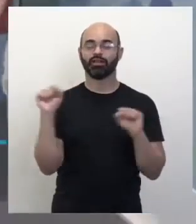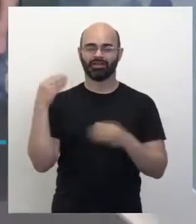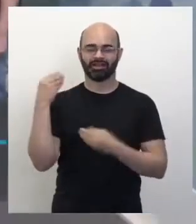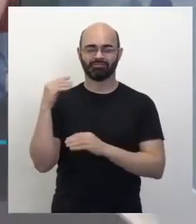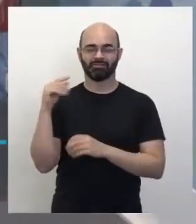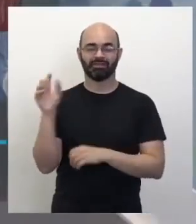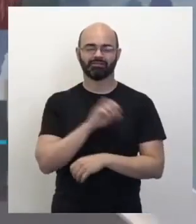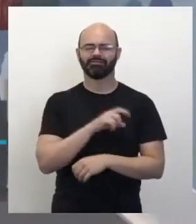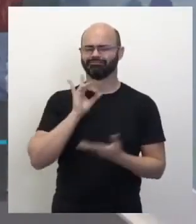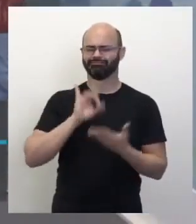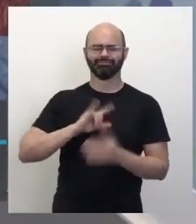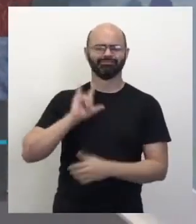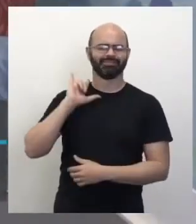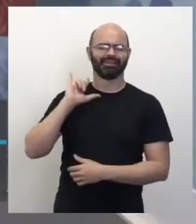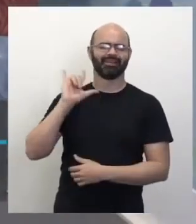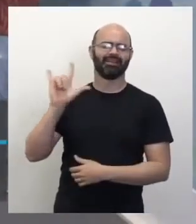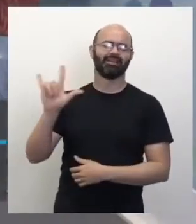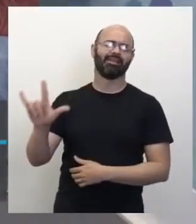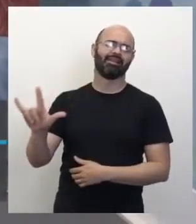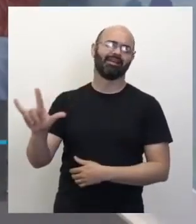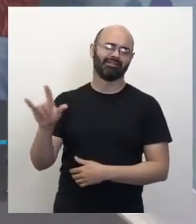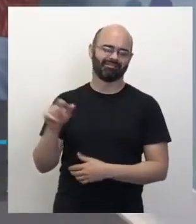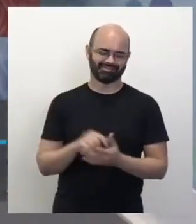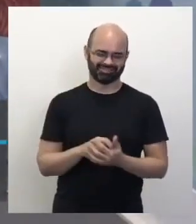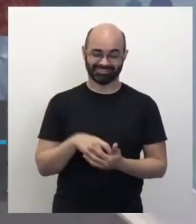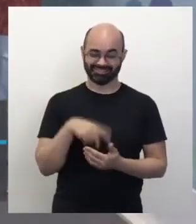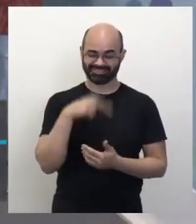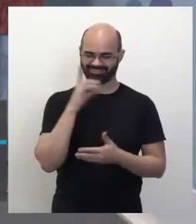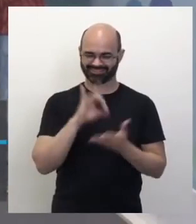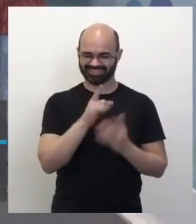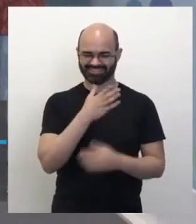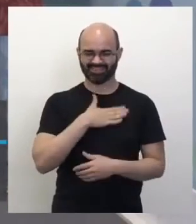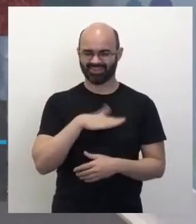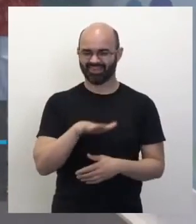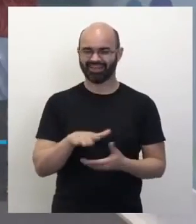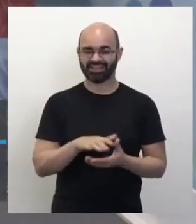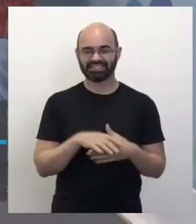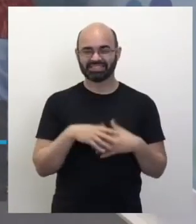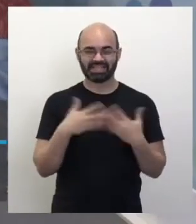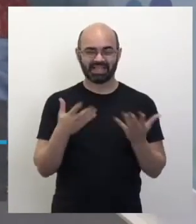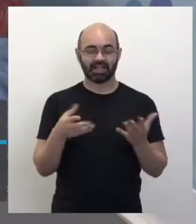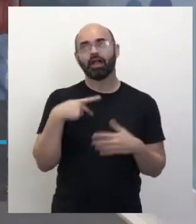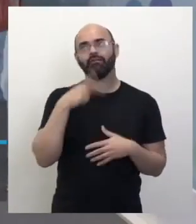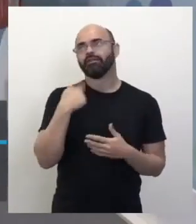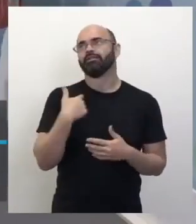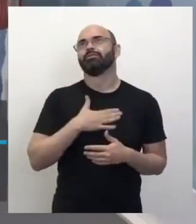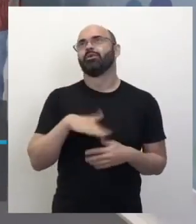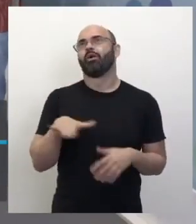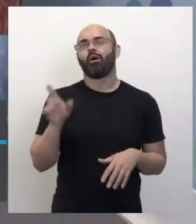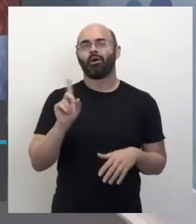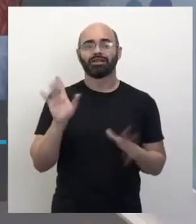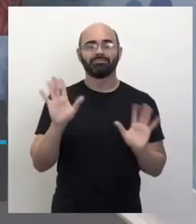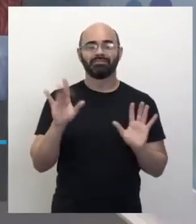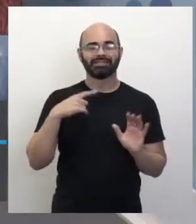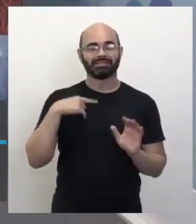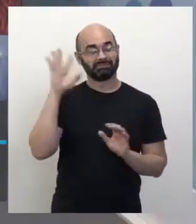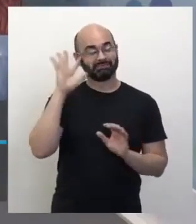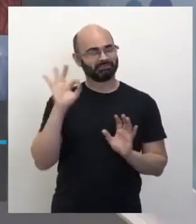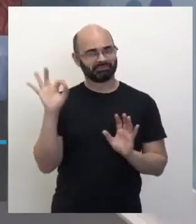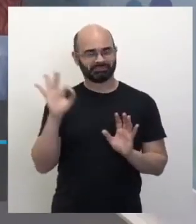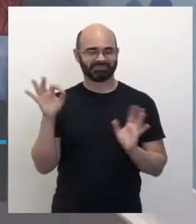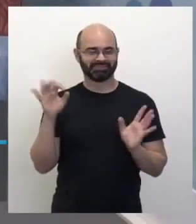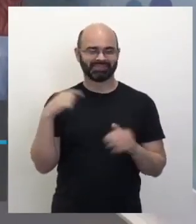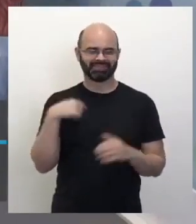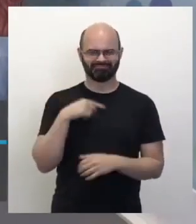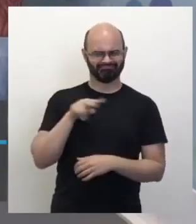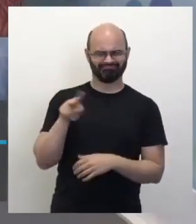them. Okay. O João não gosta muito de meme, gente. Vou denunciar. Não é que eu não gosto, é que eu não entendo muito bem. A minha